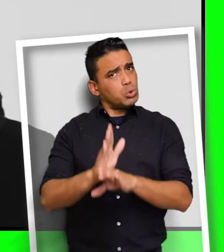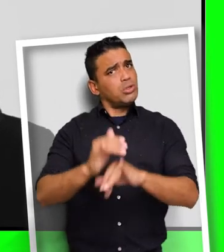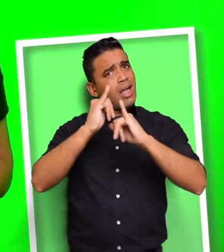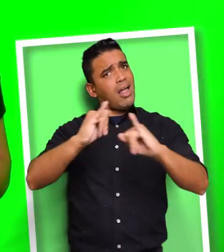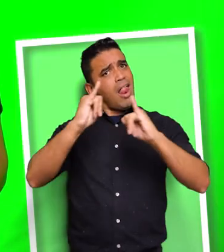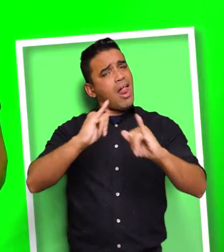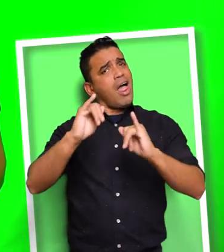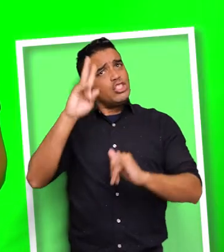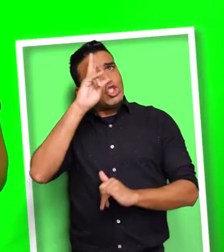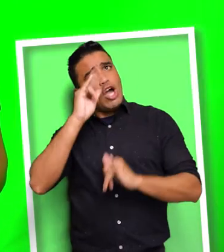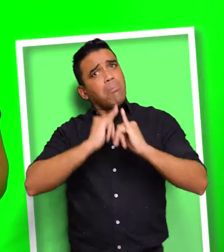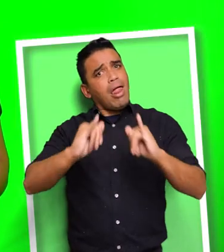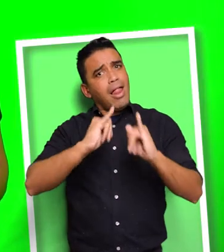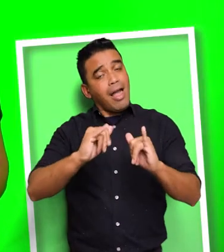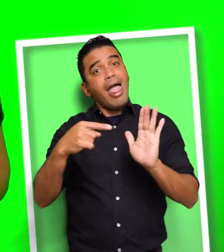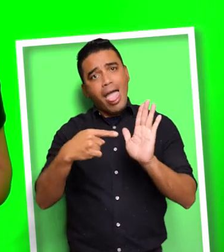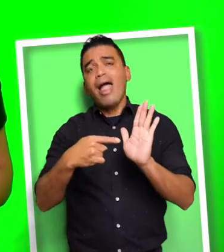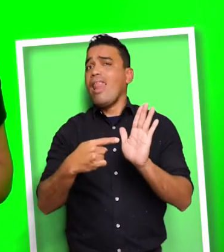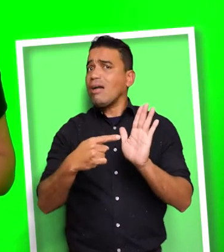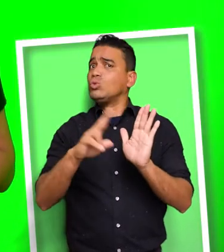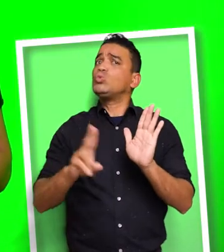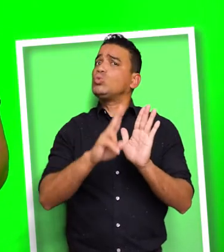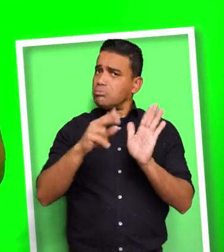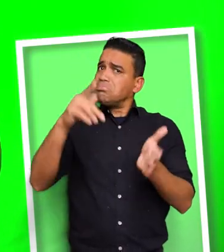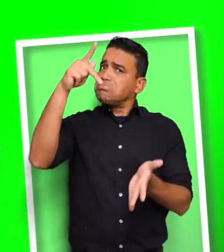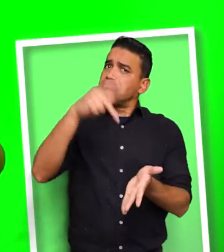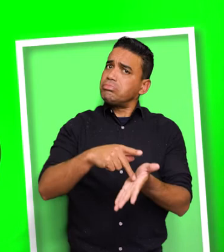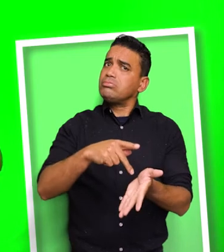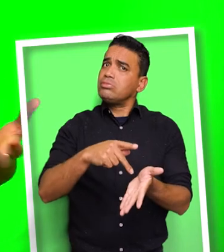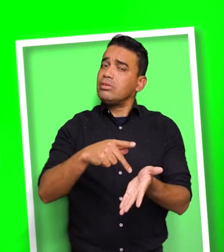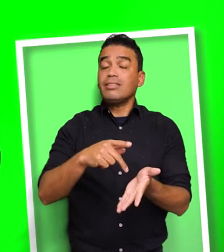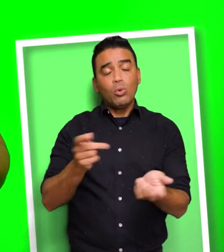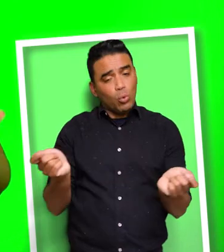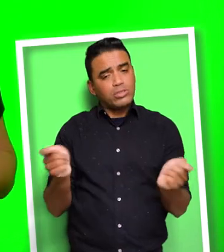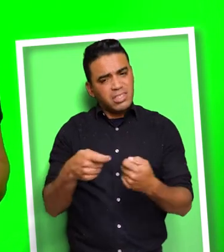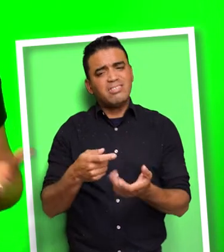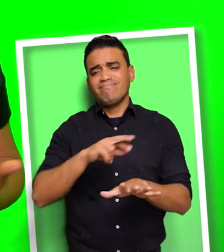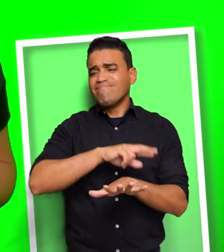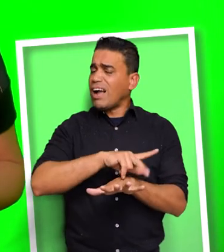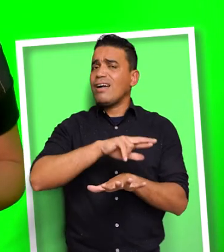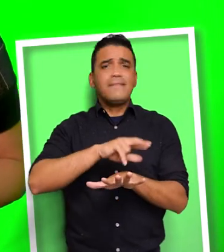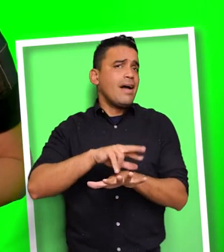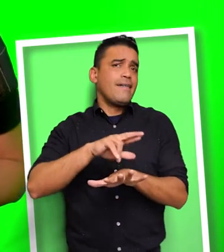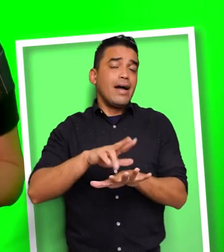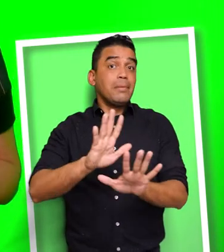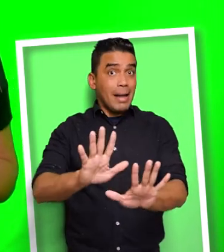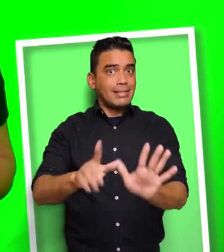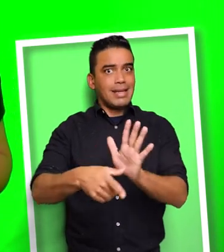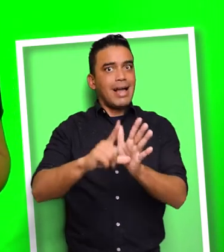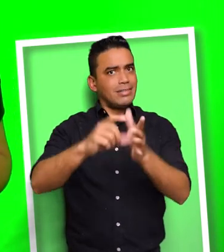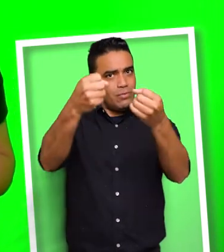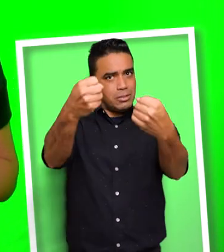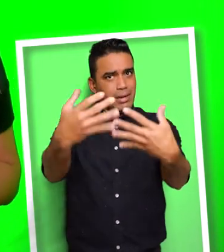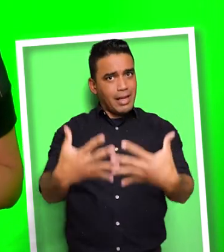história. Então ela tem uma função dramatúrgica. E a gente pode conseguir isso de várias maneiras, mas antes de eu